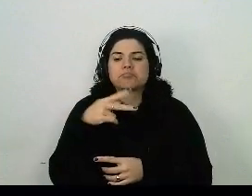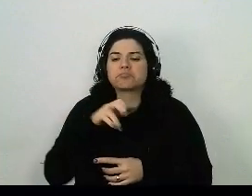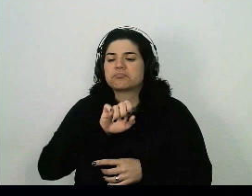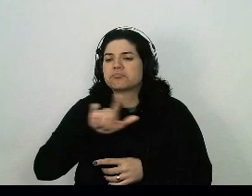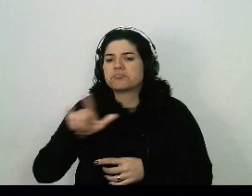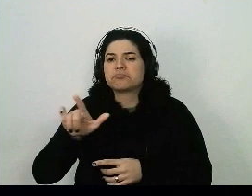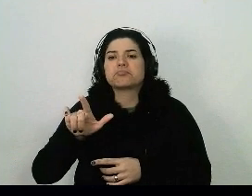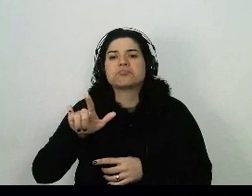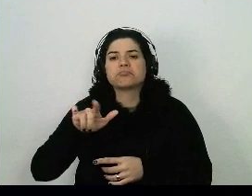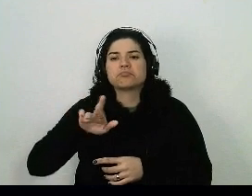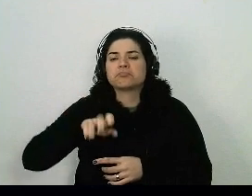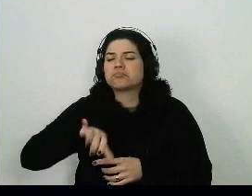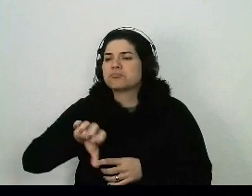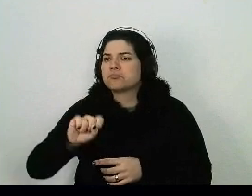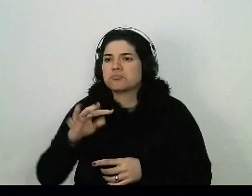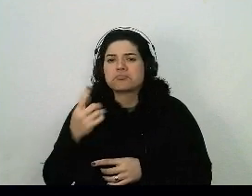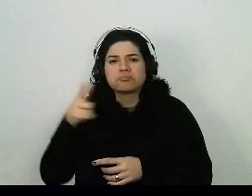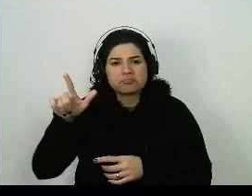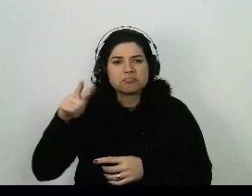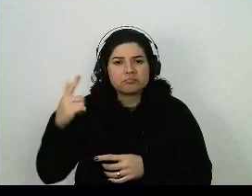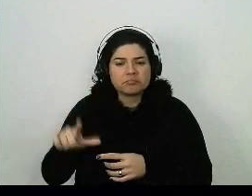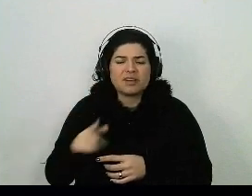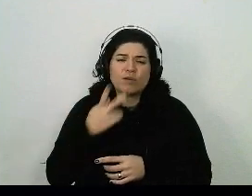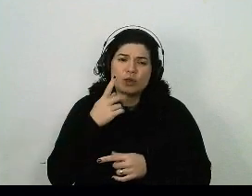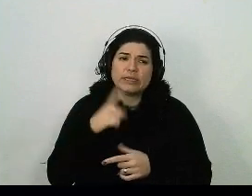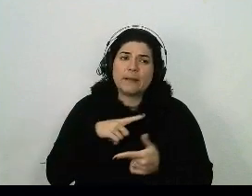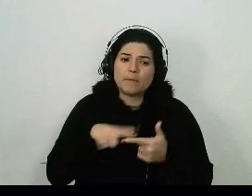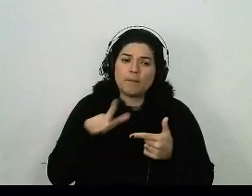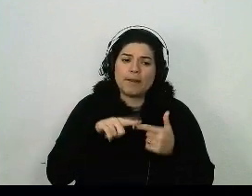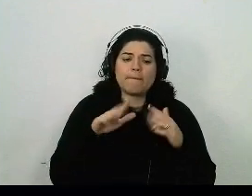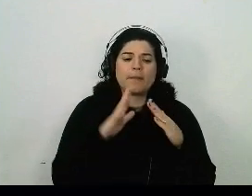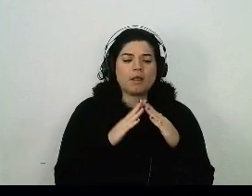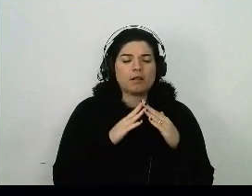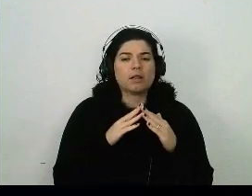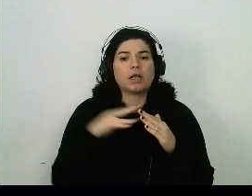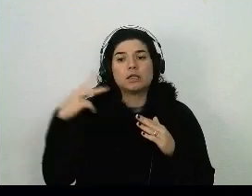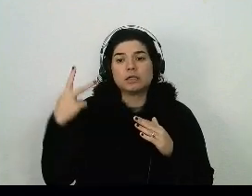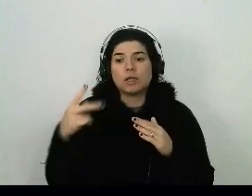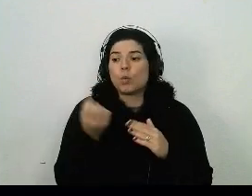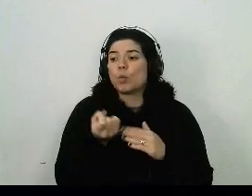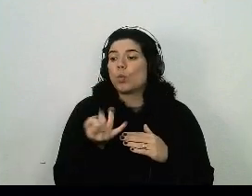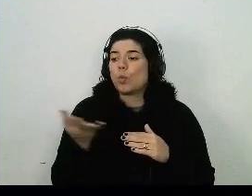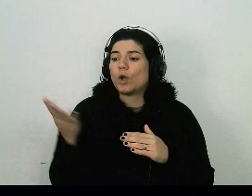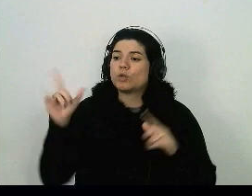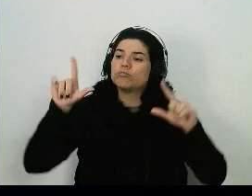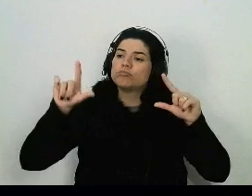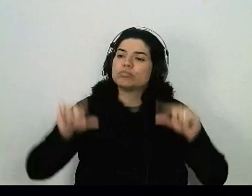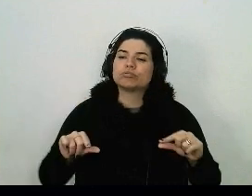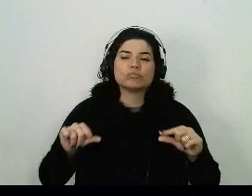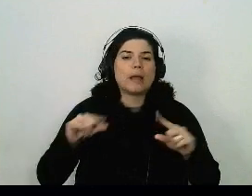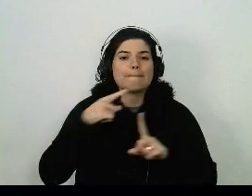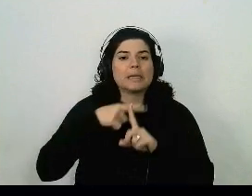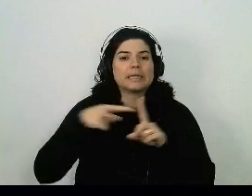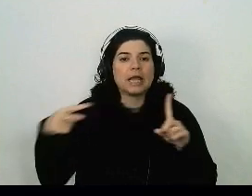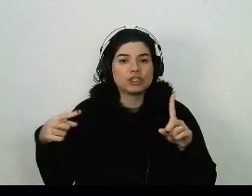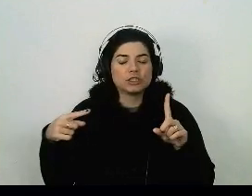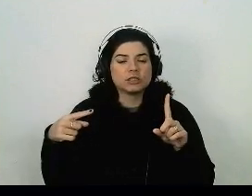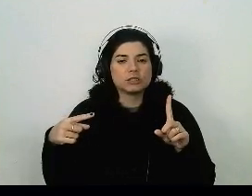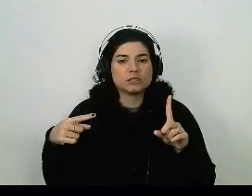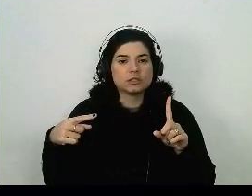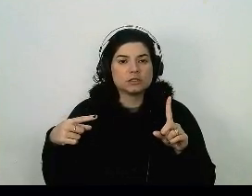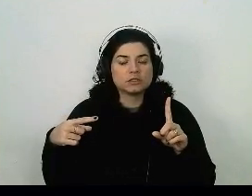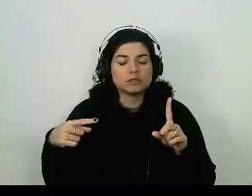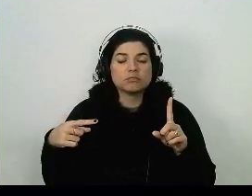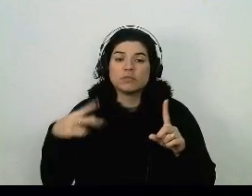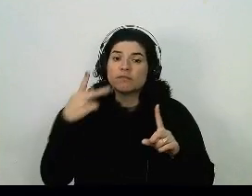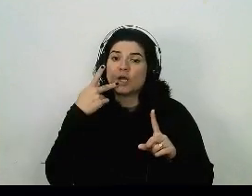no dia que você disse que eu estava com um problema em casa a sua quantidade de convite saiu pela metade no dia que você disse que você tinha poucas